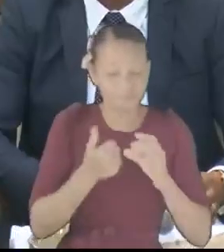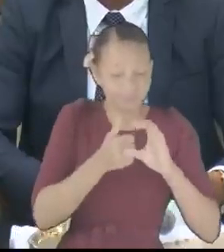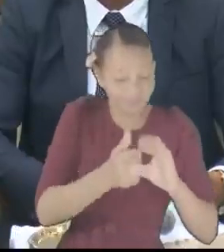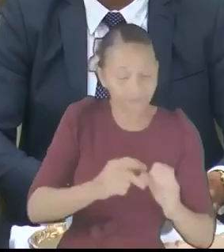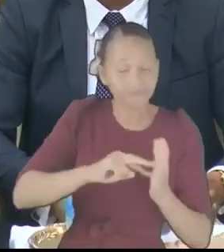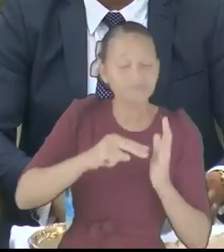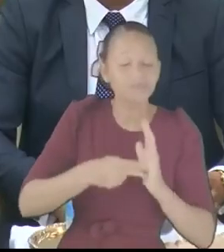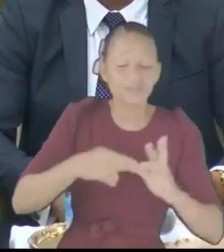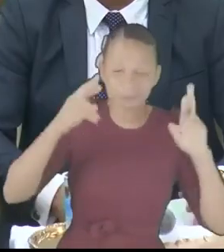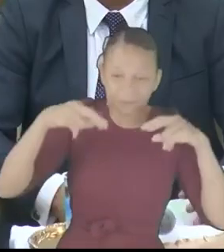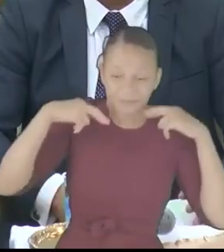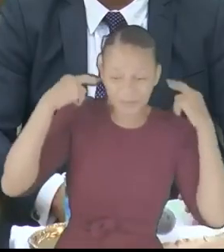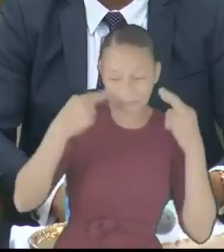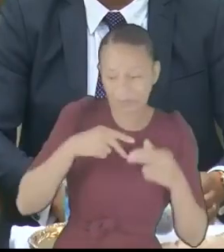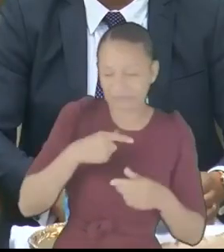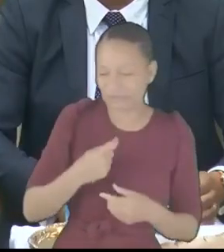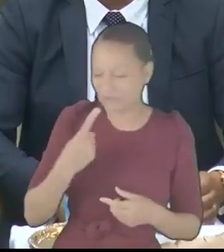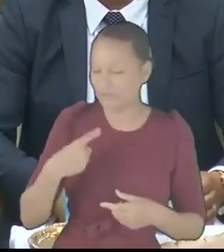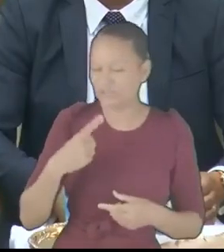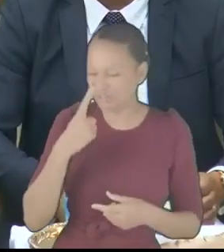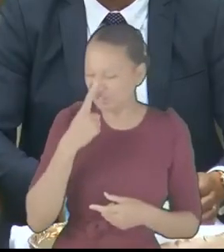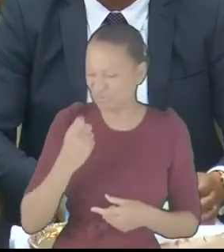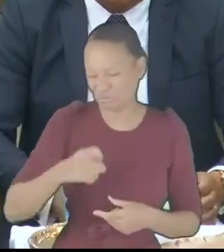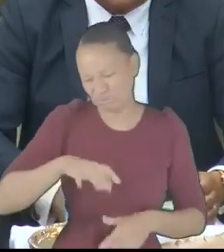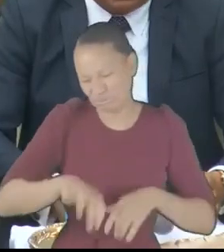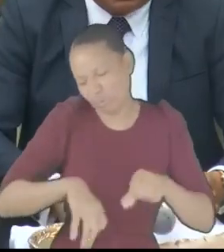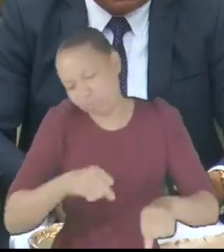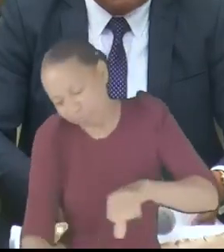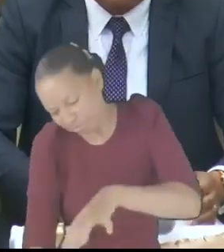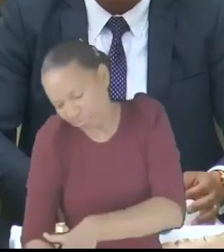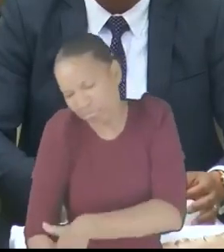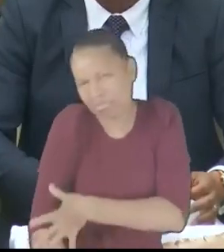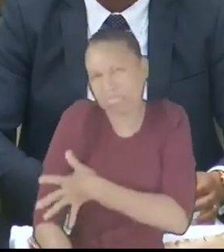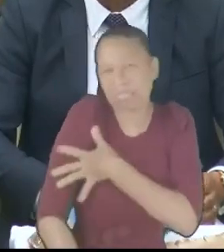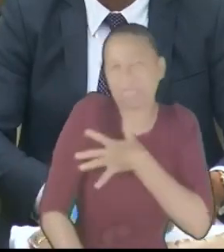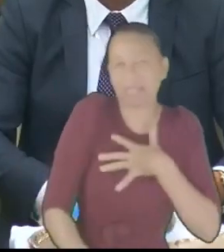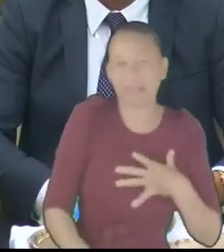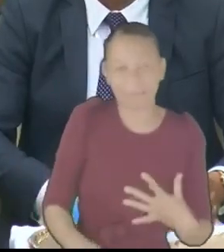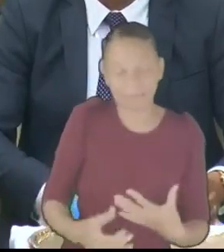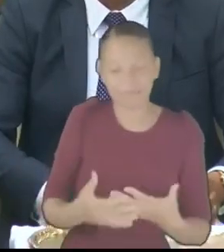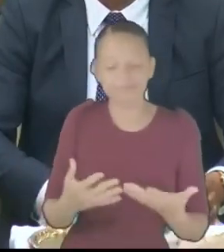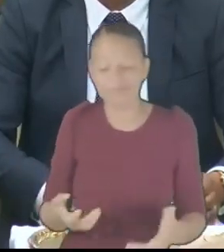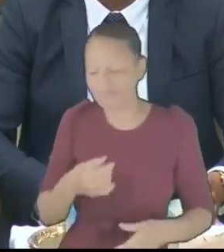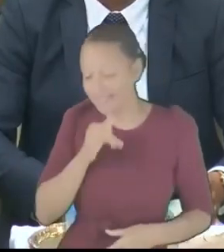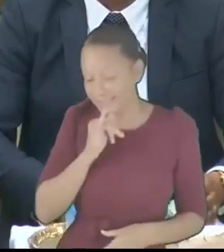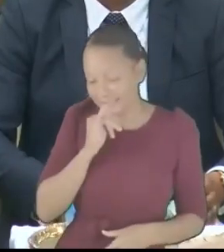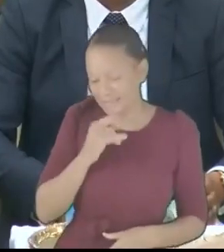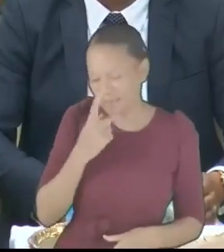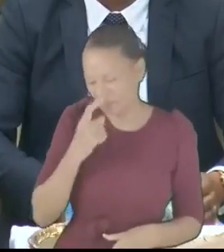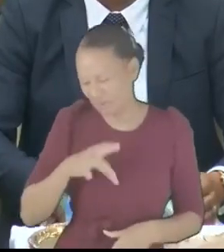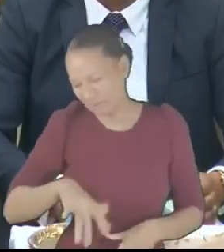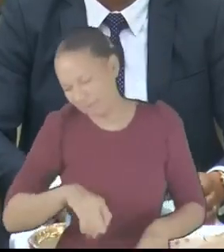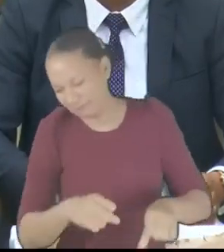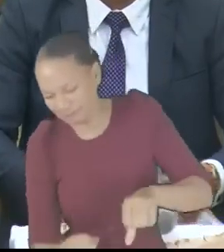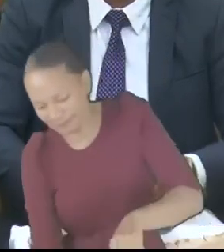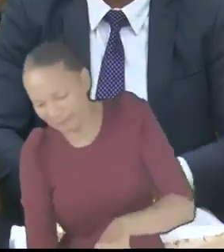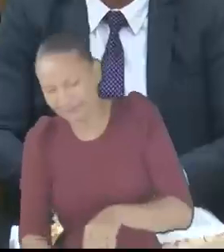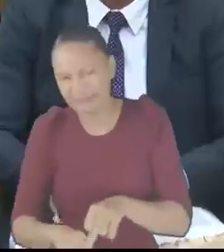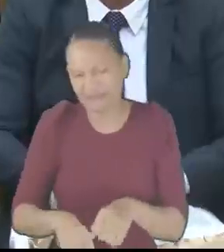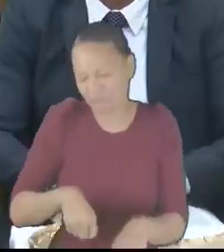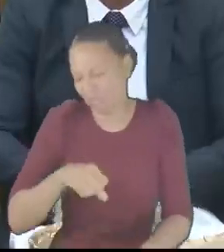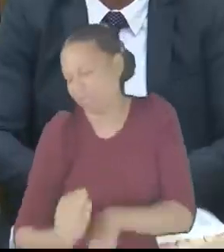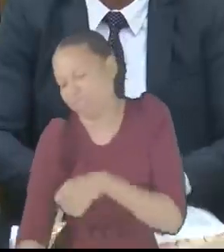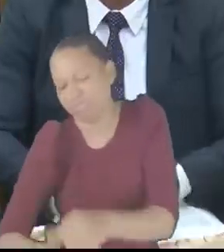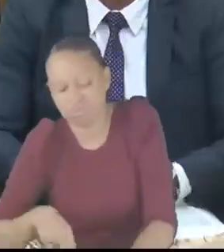ela pode cair na lama. Pode ou não pode uma ovelha cair na lama? Mas uma ovelha, se ela cair na lama, ela vai se